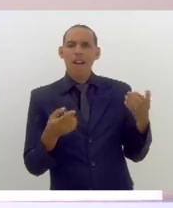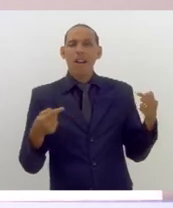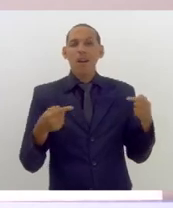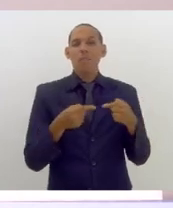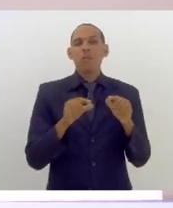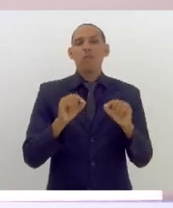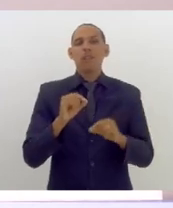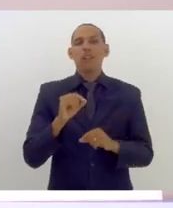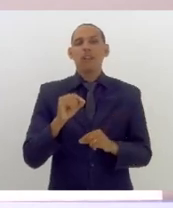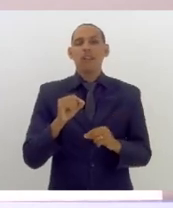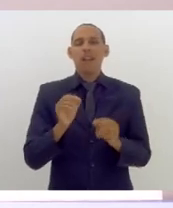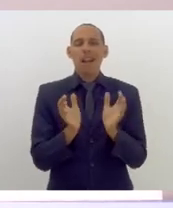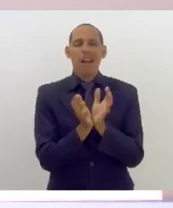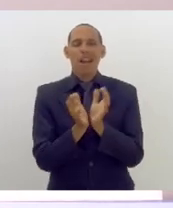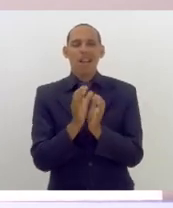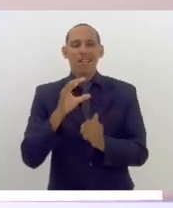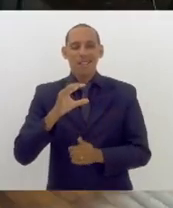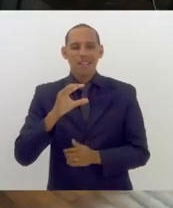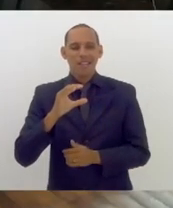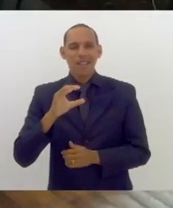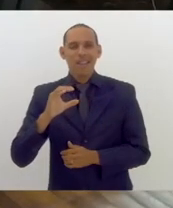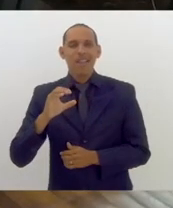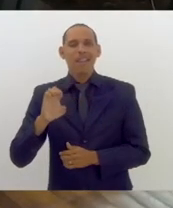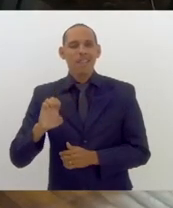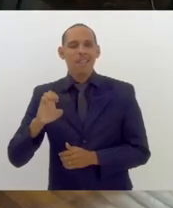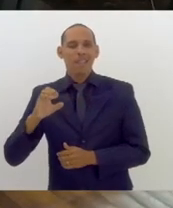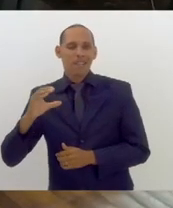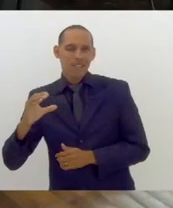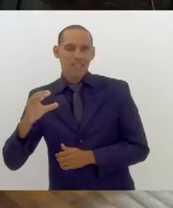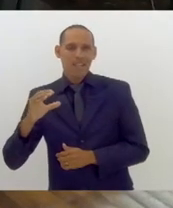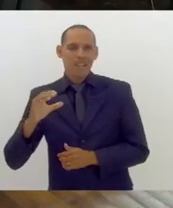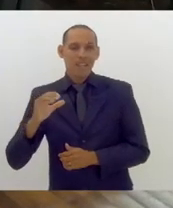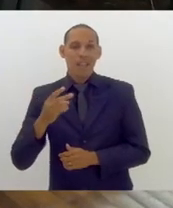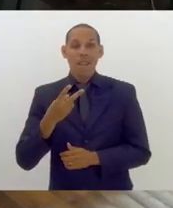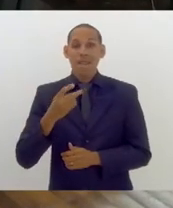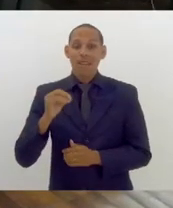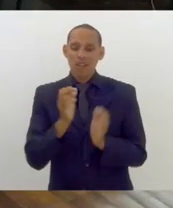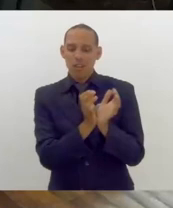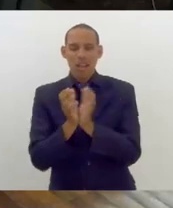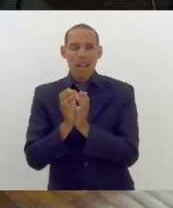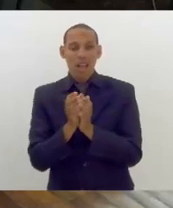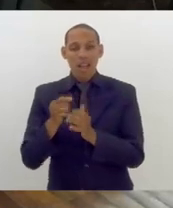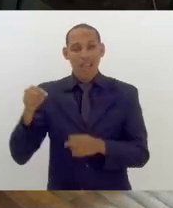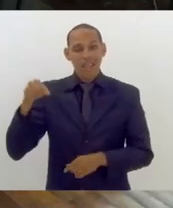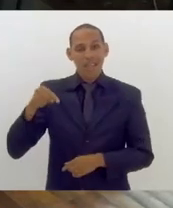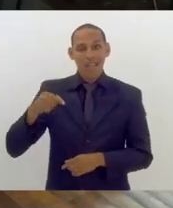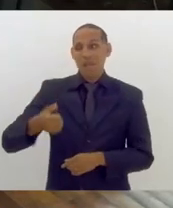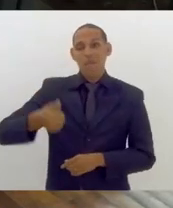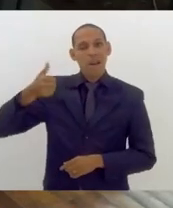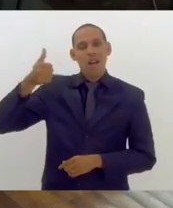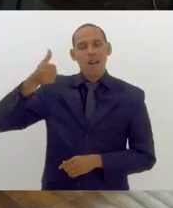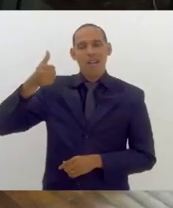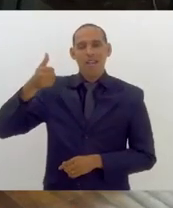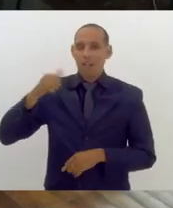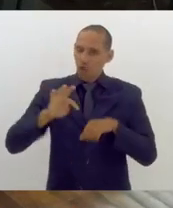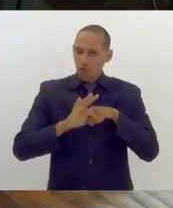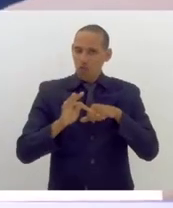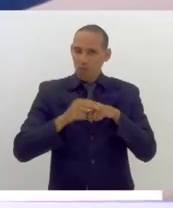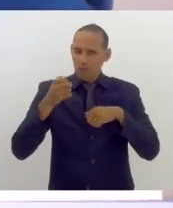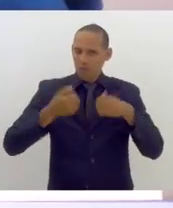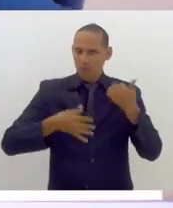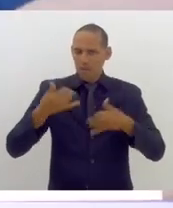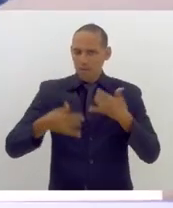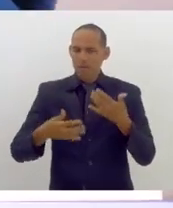na classe 6C o mais alto nível de uma escala que possui 20 classes logo depois e suas técnicas